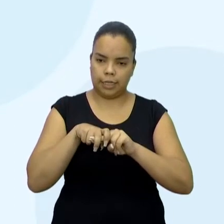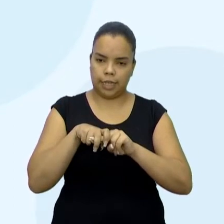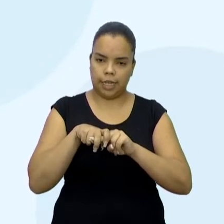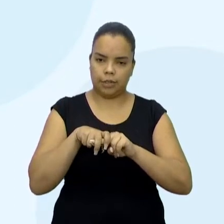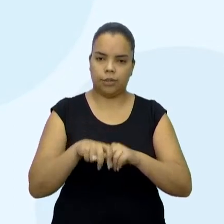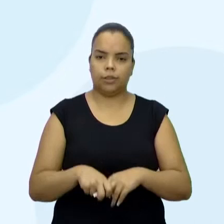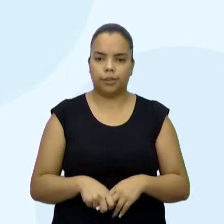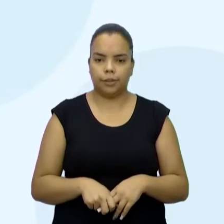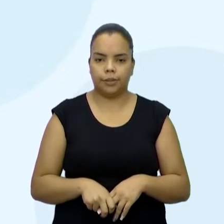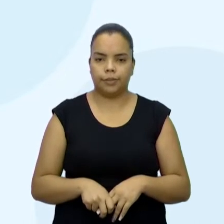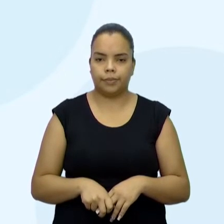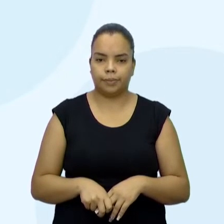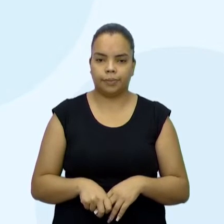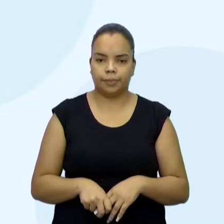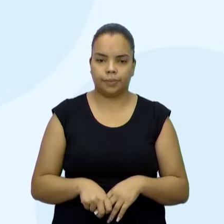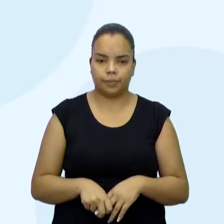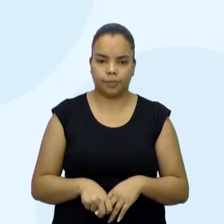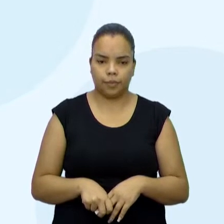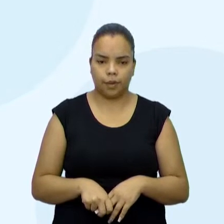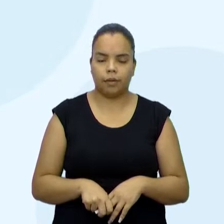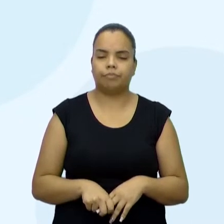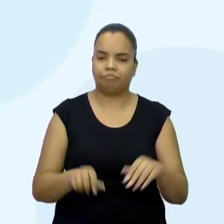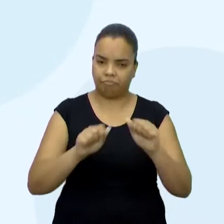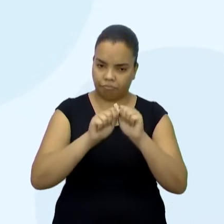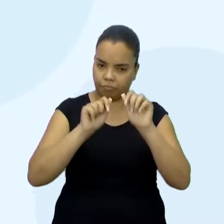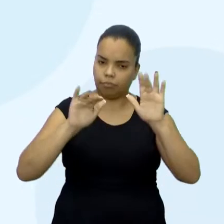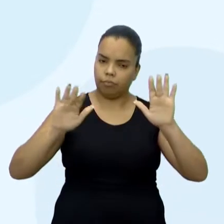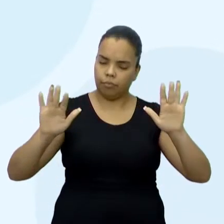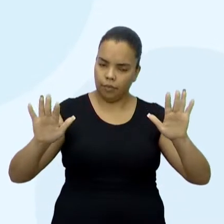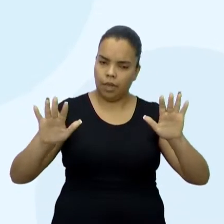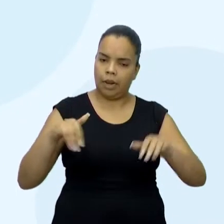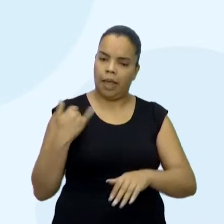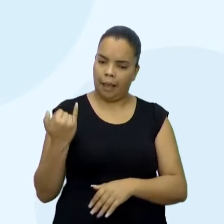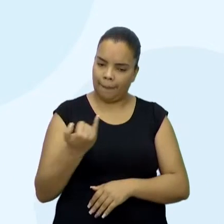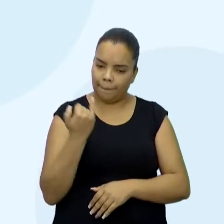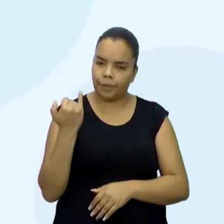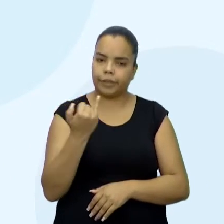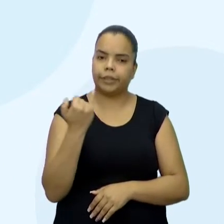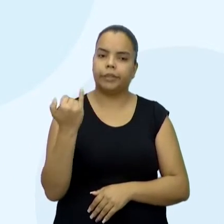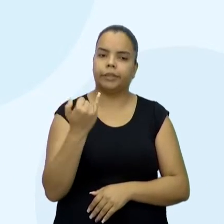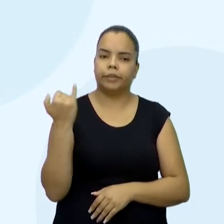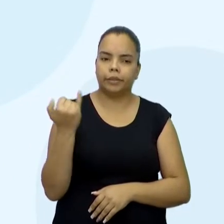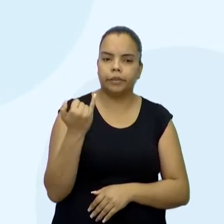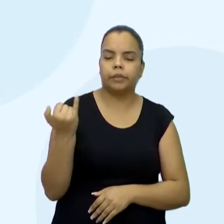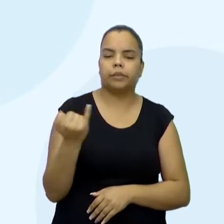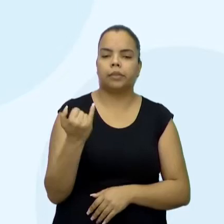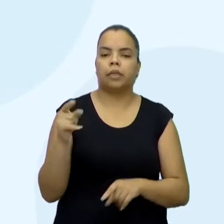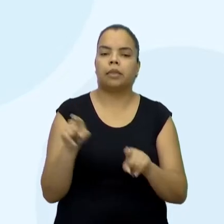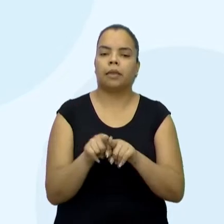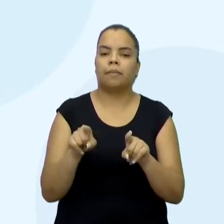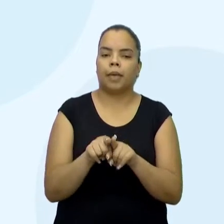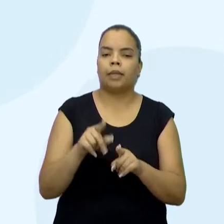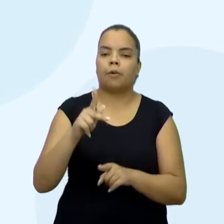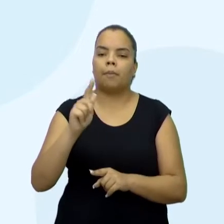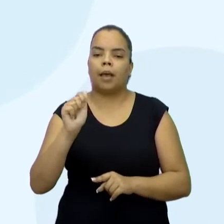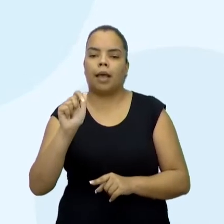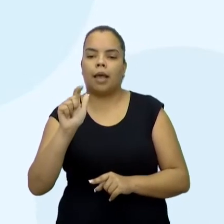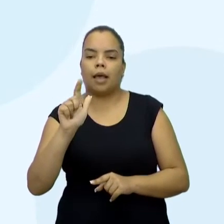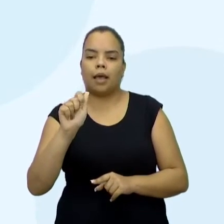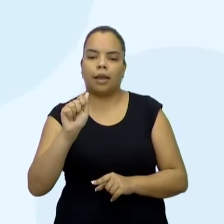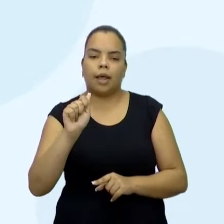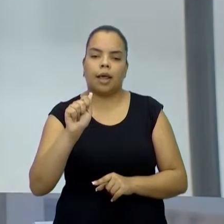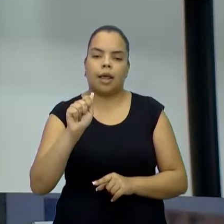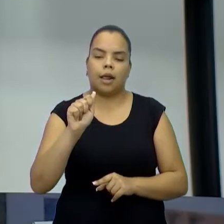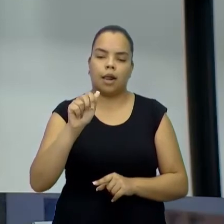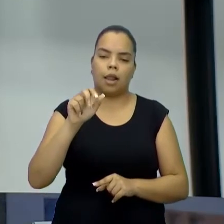voleibol sentado. Lembram-se que eu deixei claro a importância aí da modalidade também paralímpica? Então eu